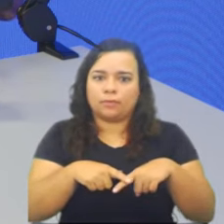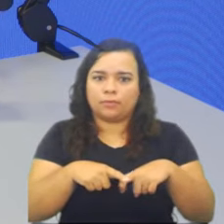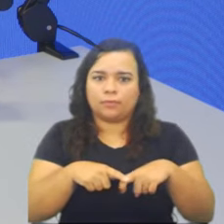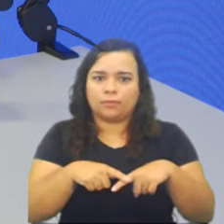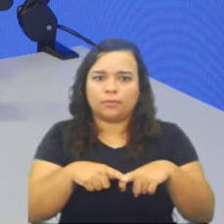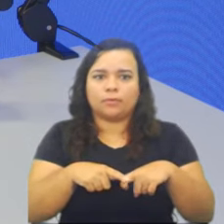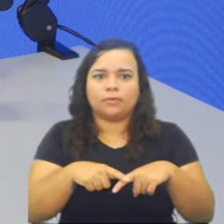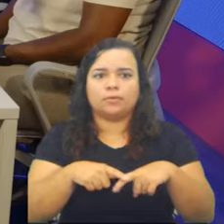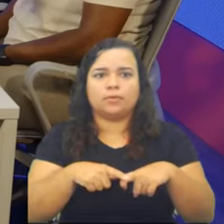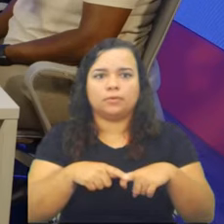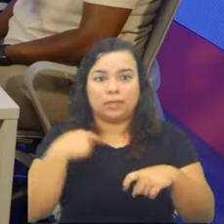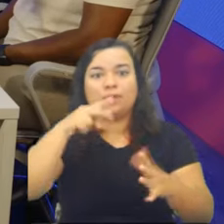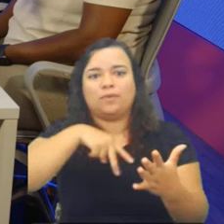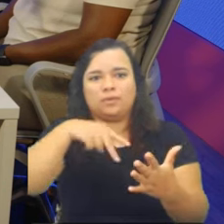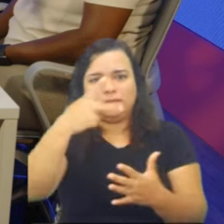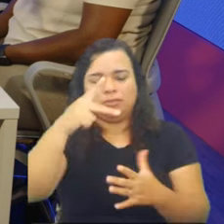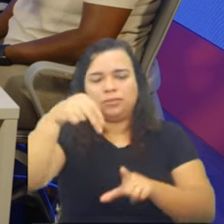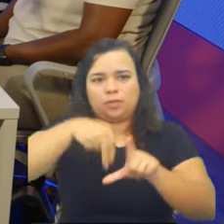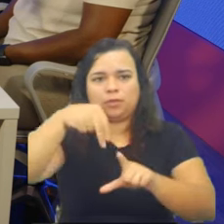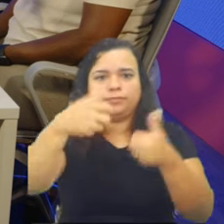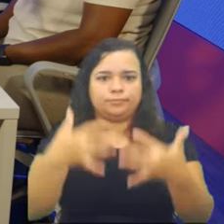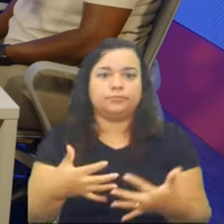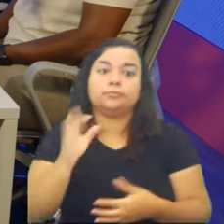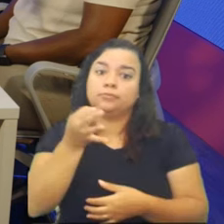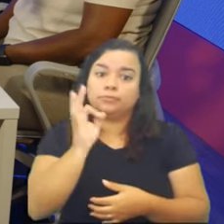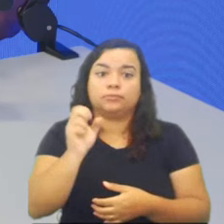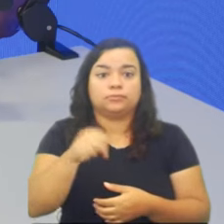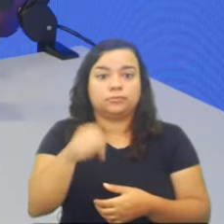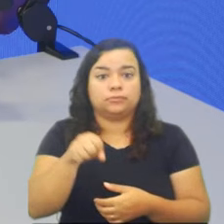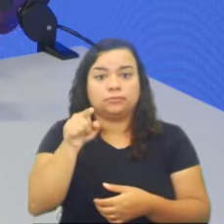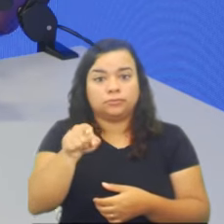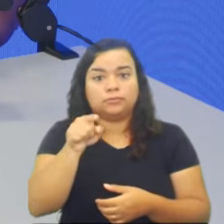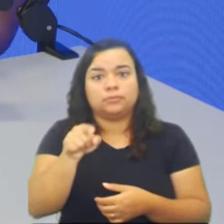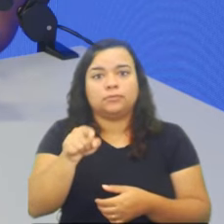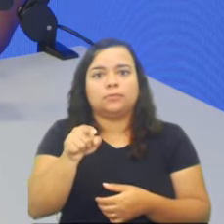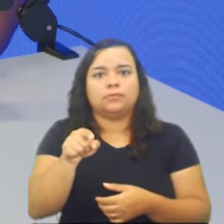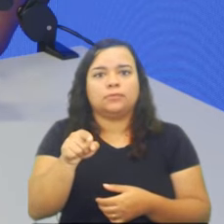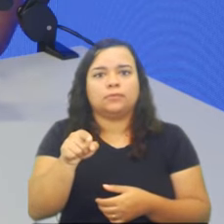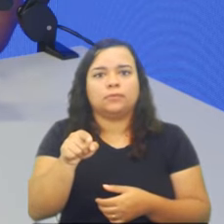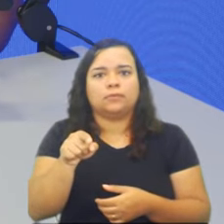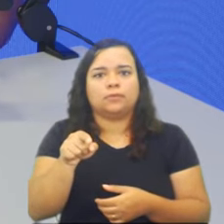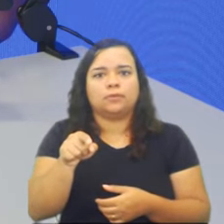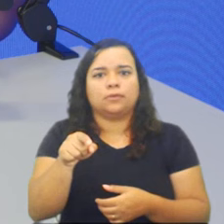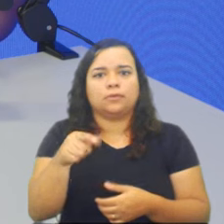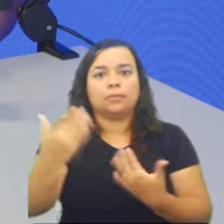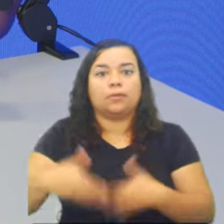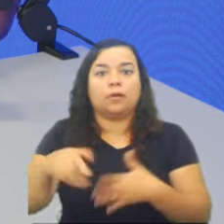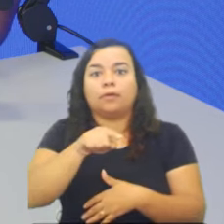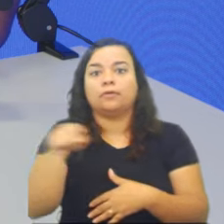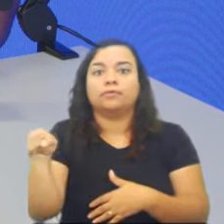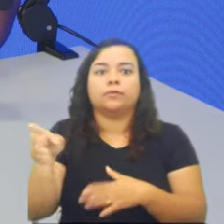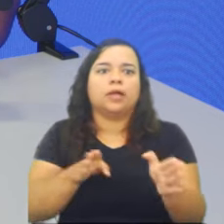acessibilidade o seu artigo lá é você vi porque eu eu defendo nesta prova que não foi inacessível para ele por que que eu defendo Porque ele